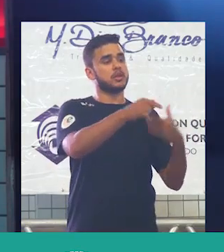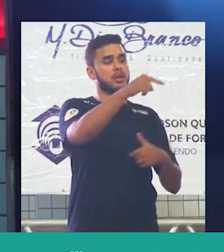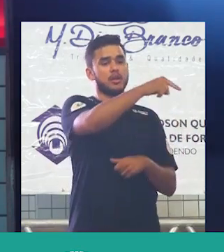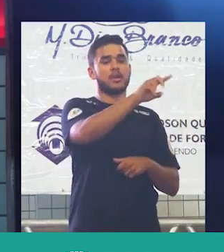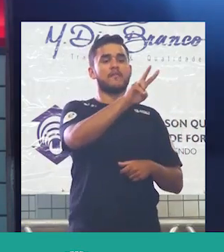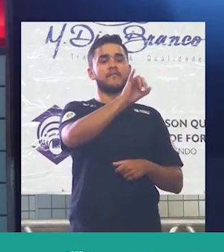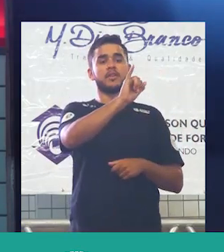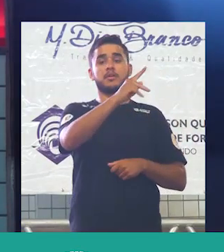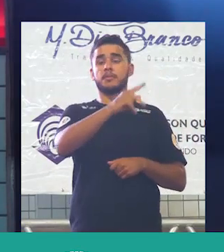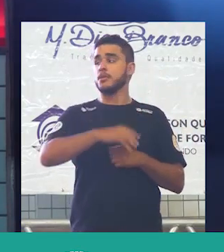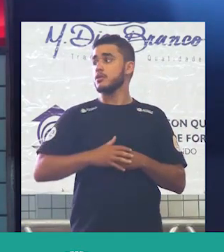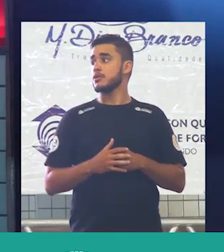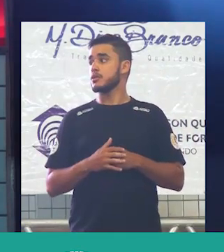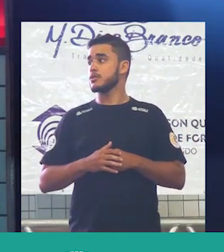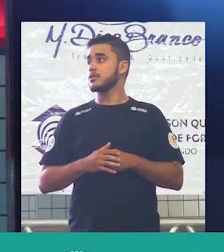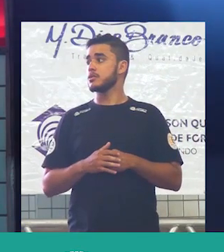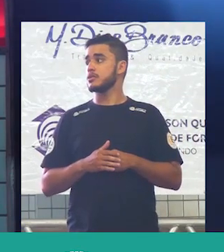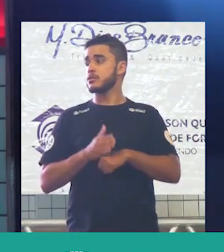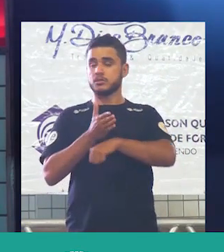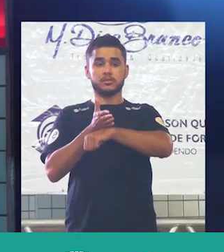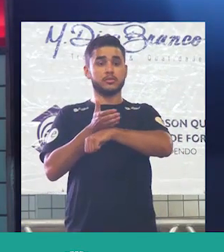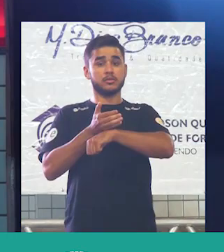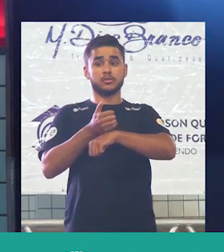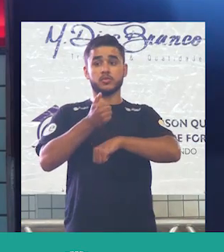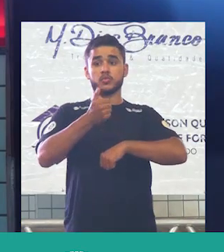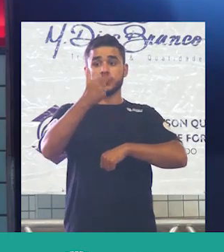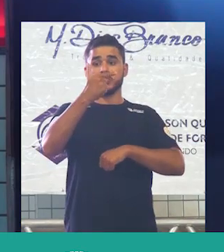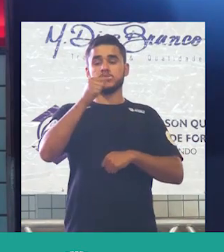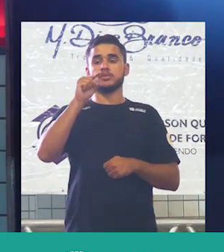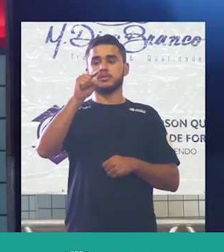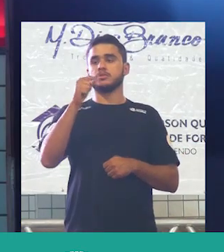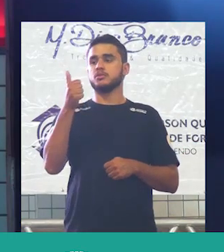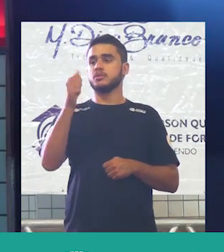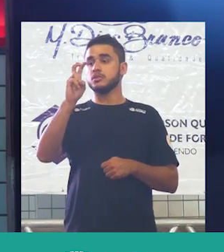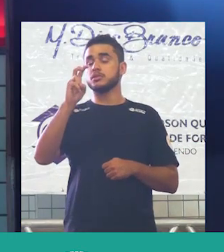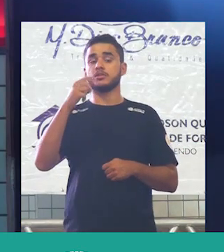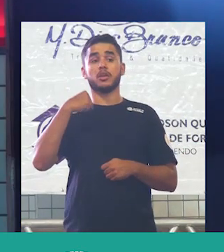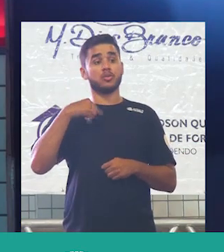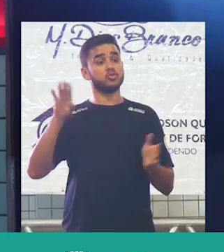embaixo. Eu cheguei 12h15,